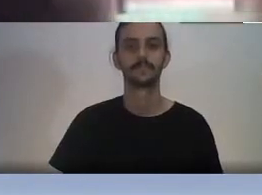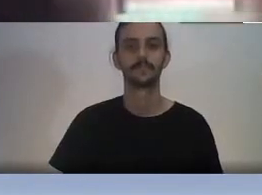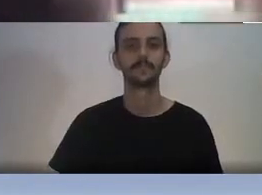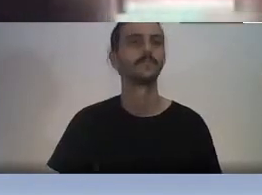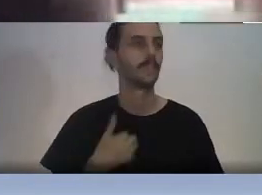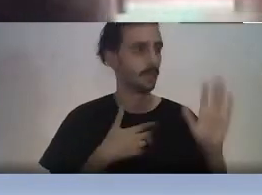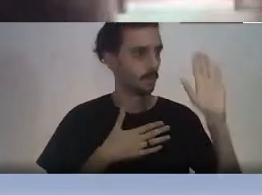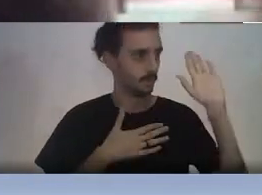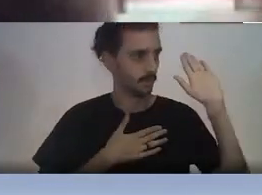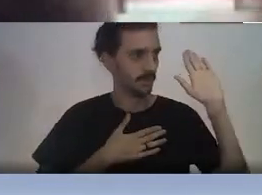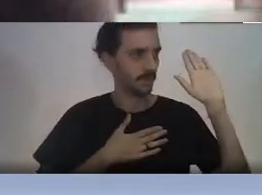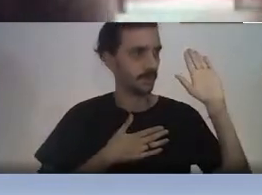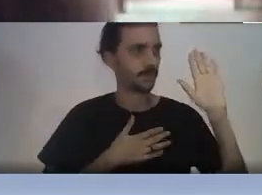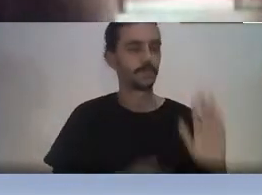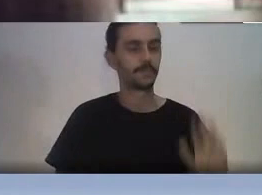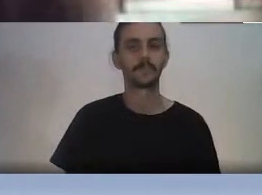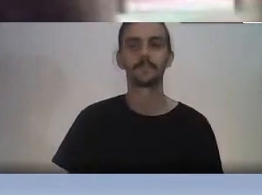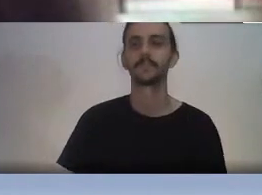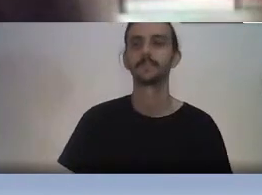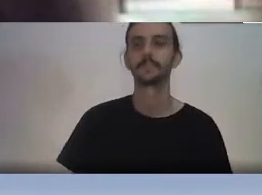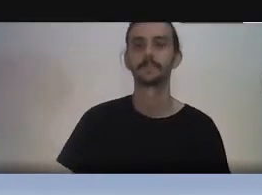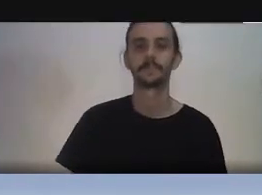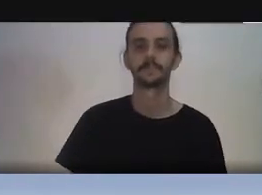Assim eu prometo.